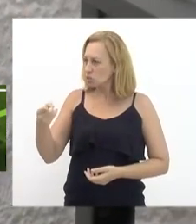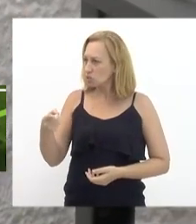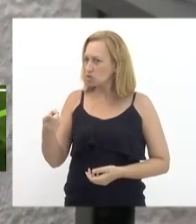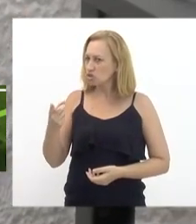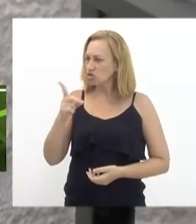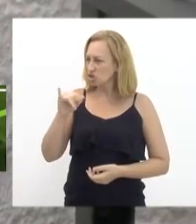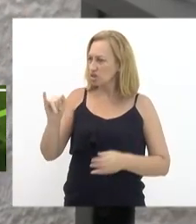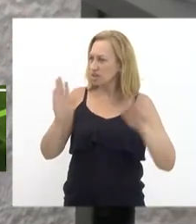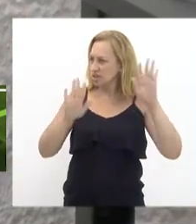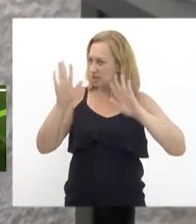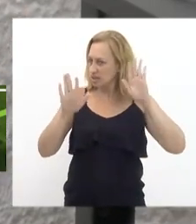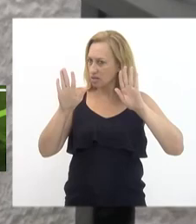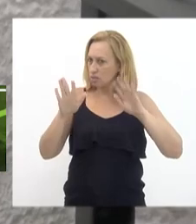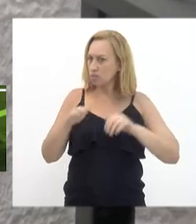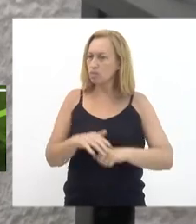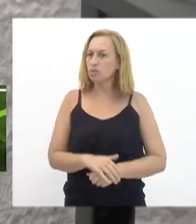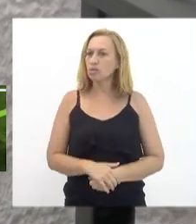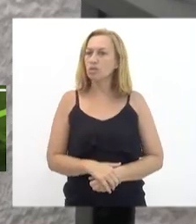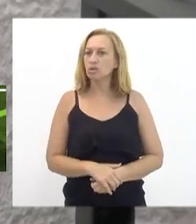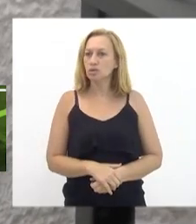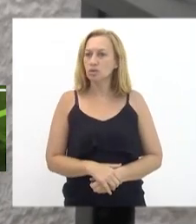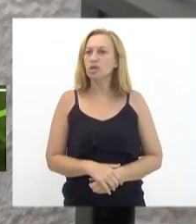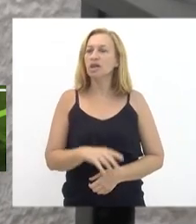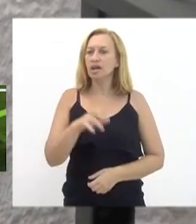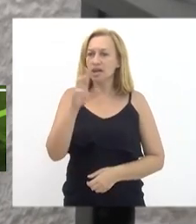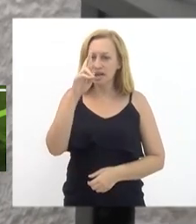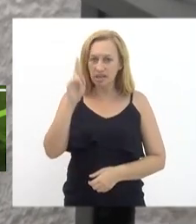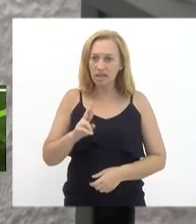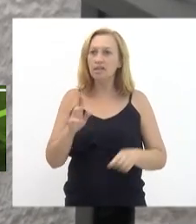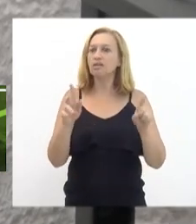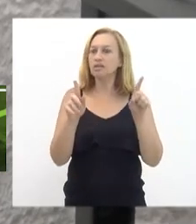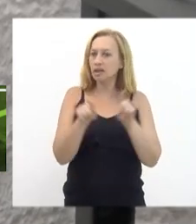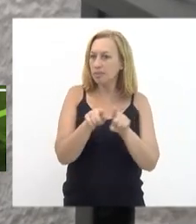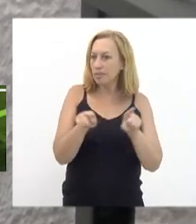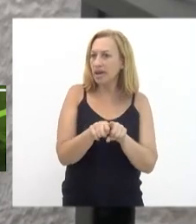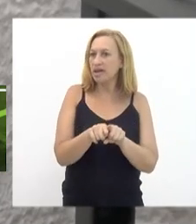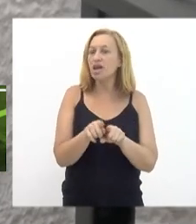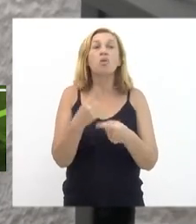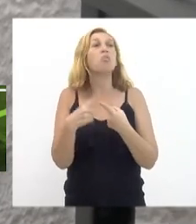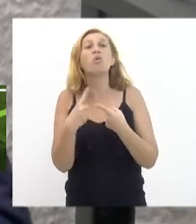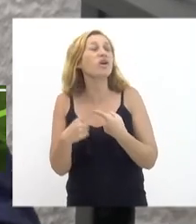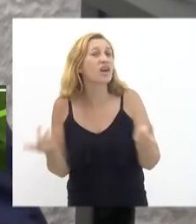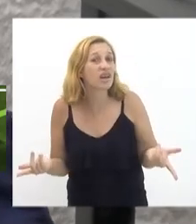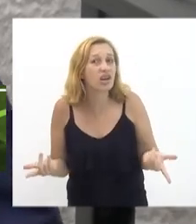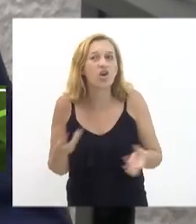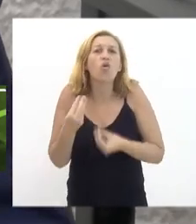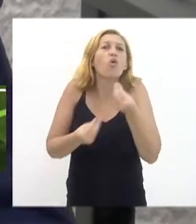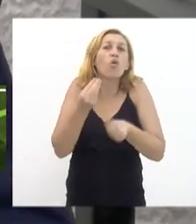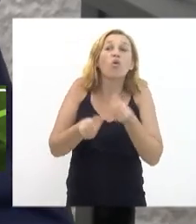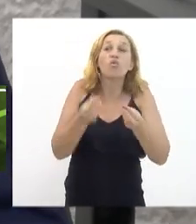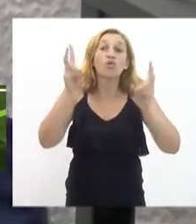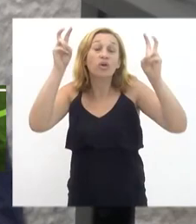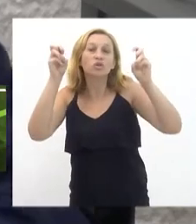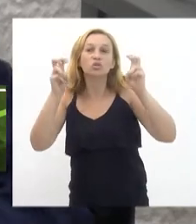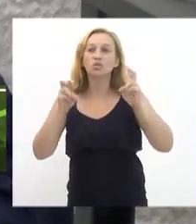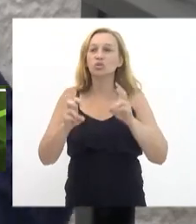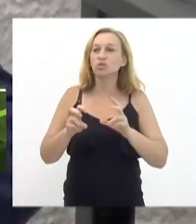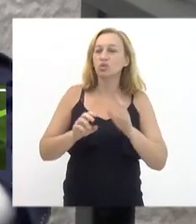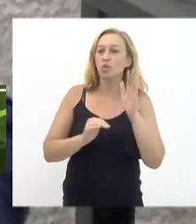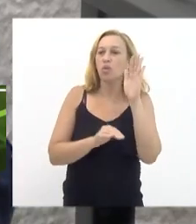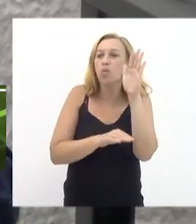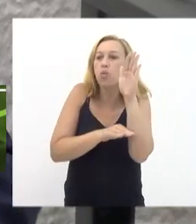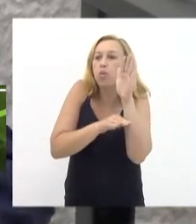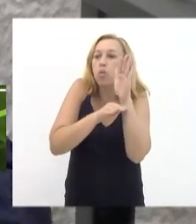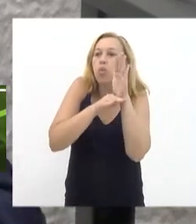a licitação Rezende também assim porque aí você fala assim pouco como é que fica a questão do elevador daqui